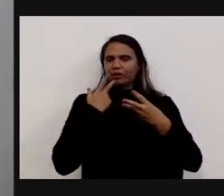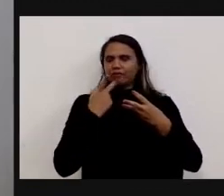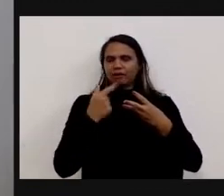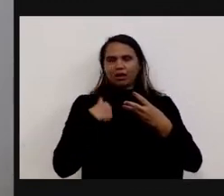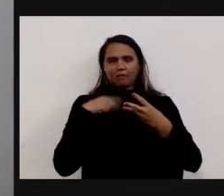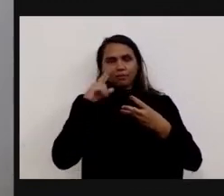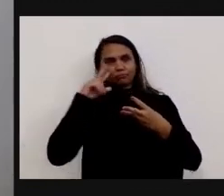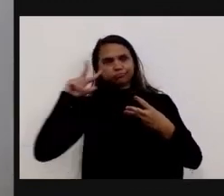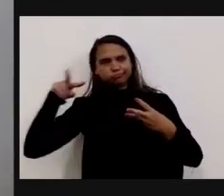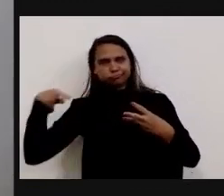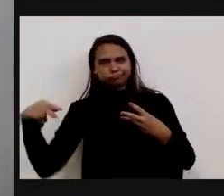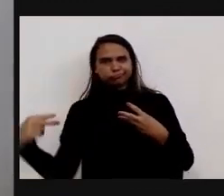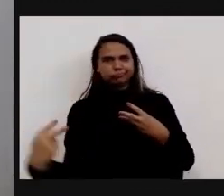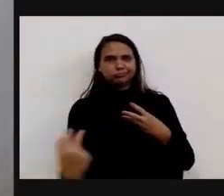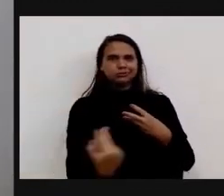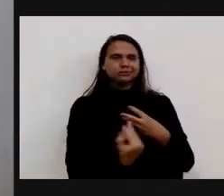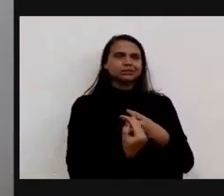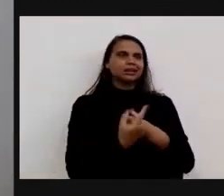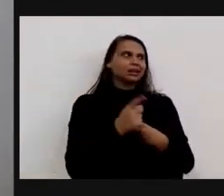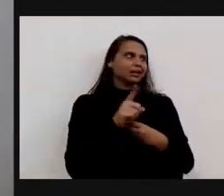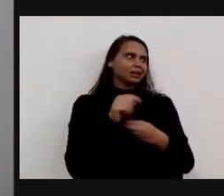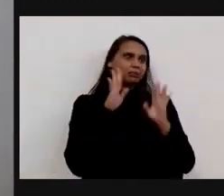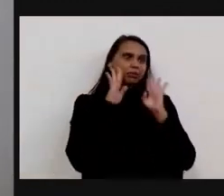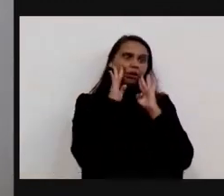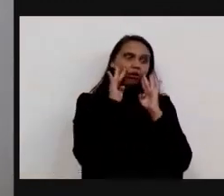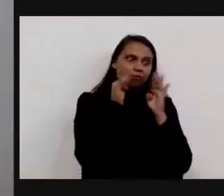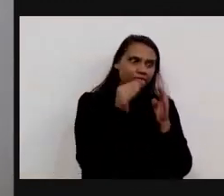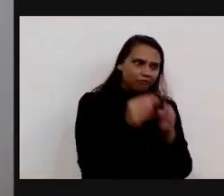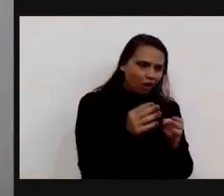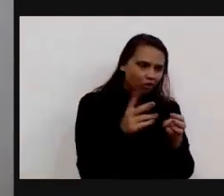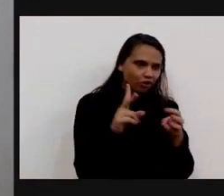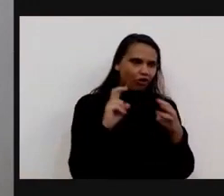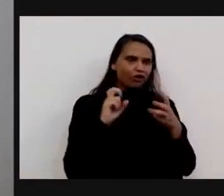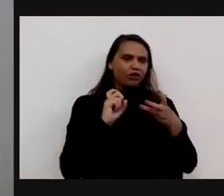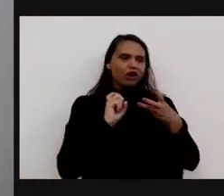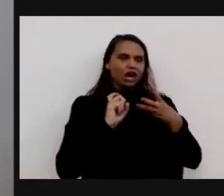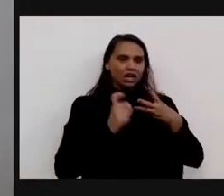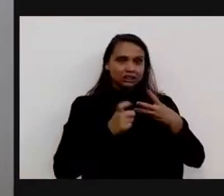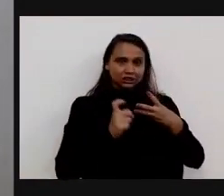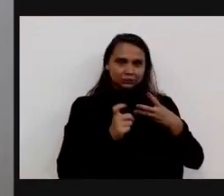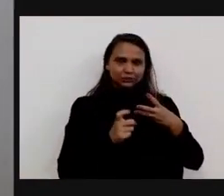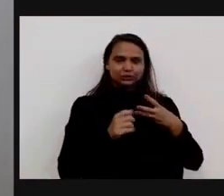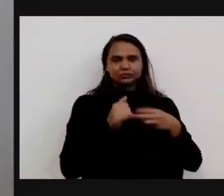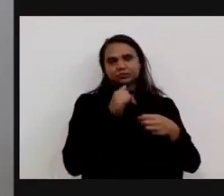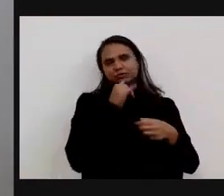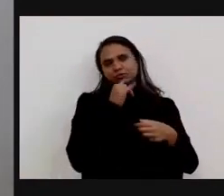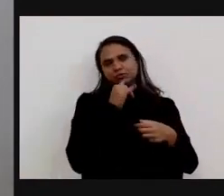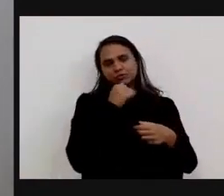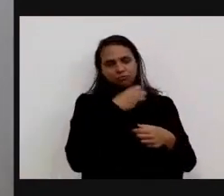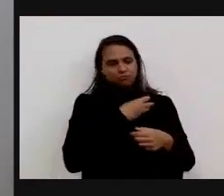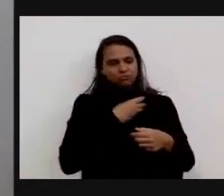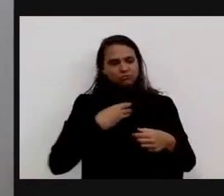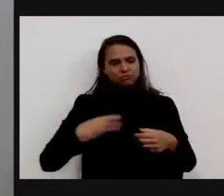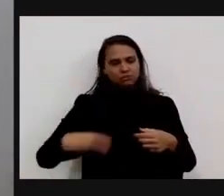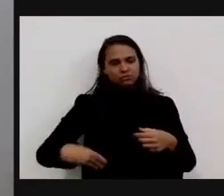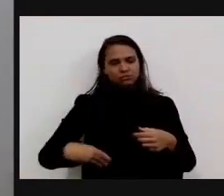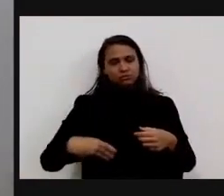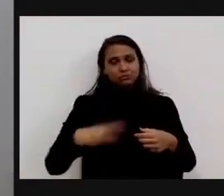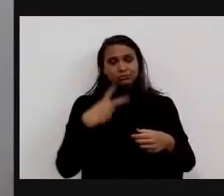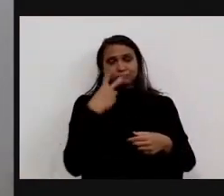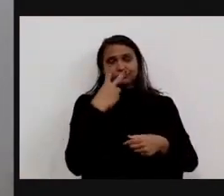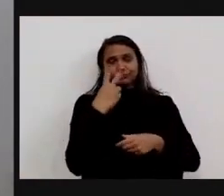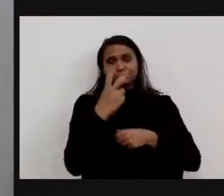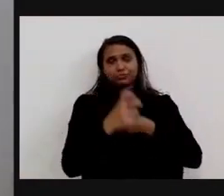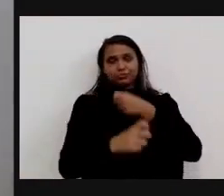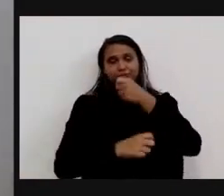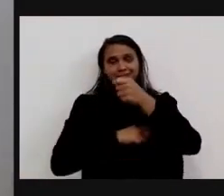meu olhar tudo que eu já estudei muito foco no executivo mas por exemplo o tempo médio permanência de um ministro de estado no Brasil são dois anos